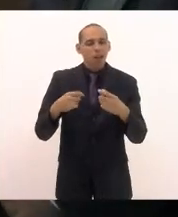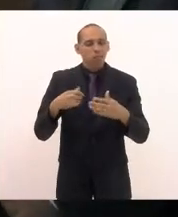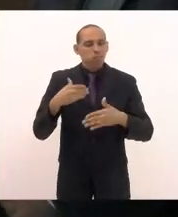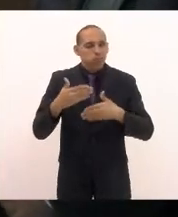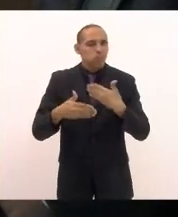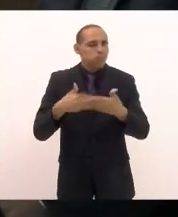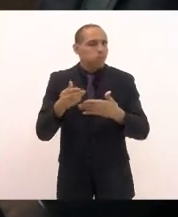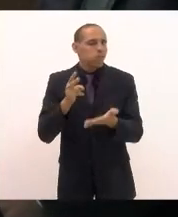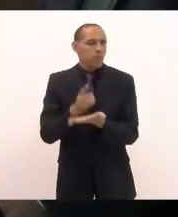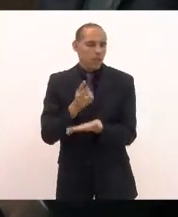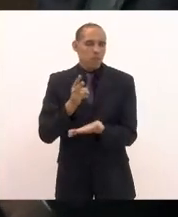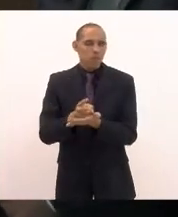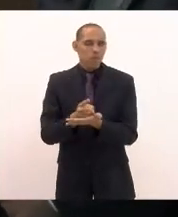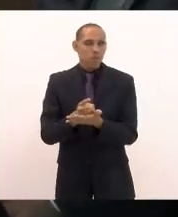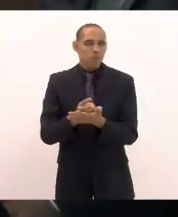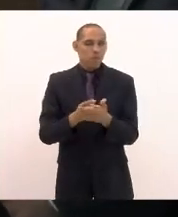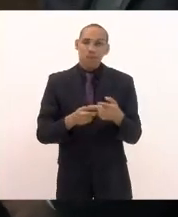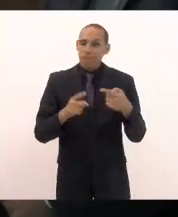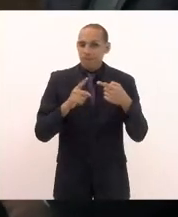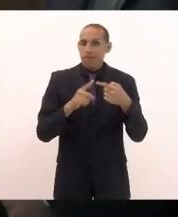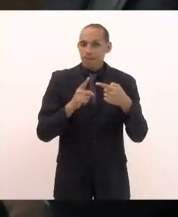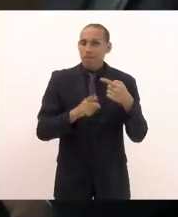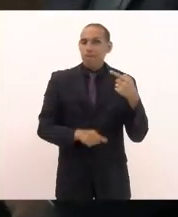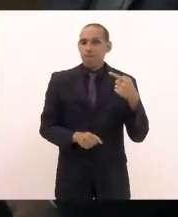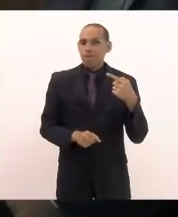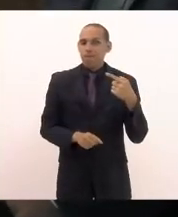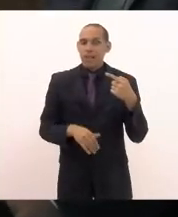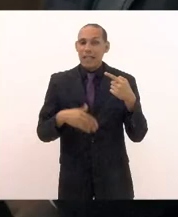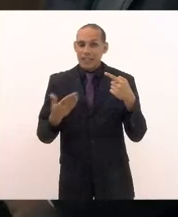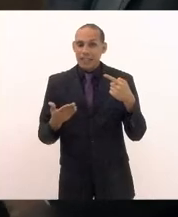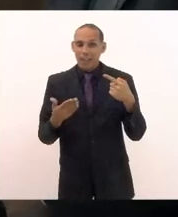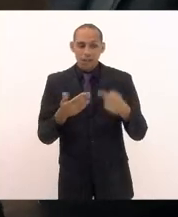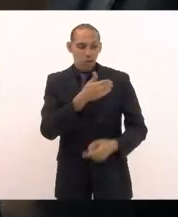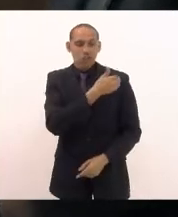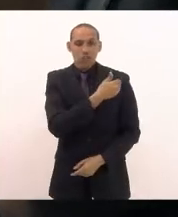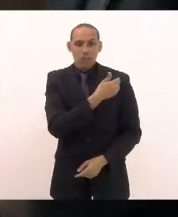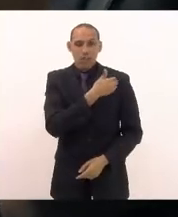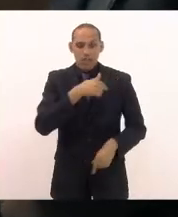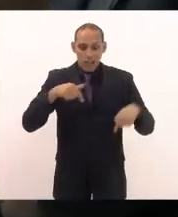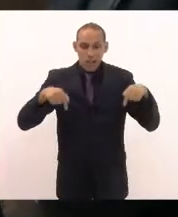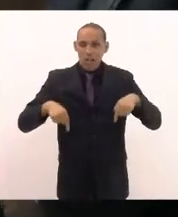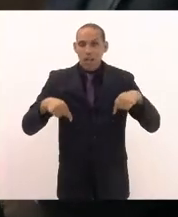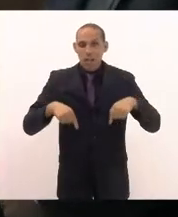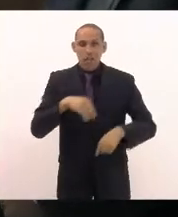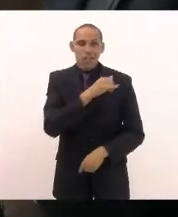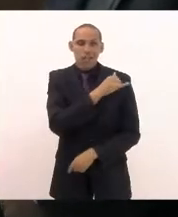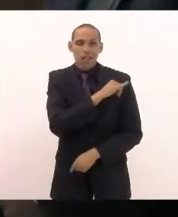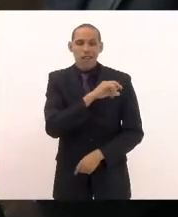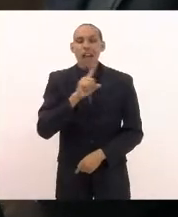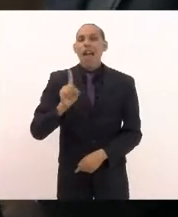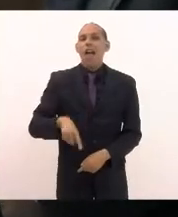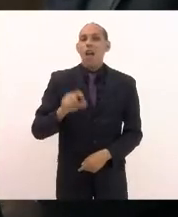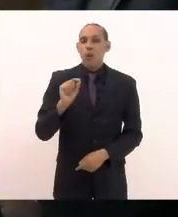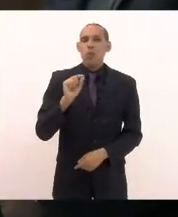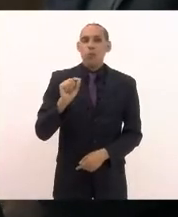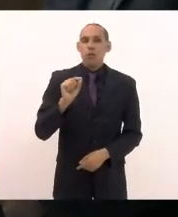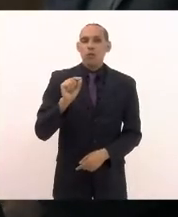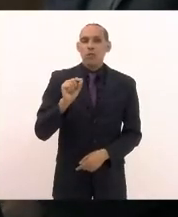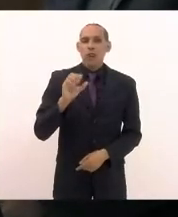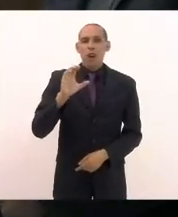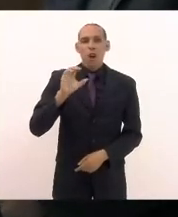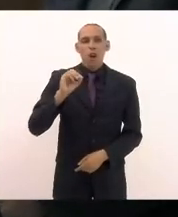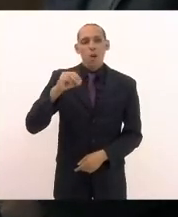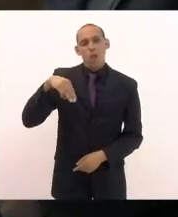Então, um dos grandes legados da esquerda no Rio de Janeiro chama-se